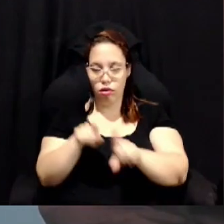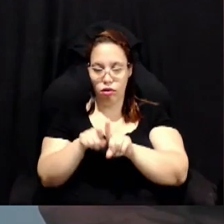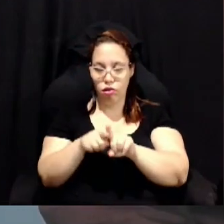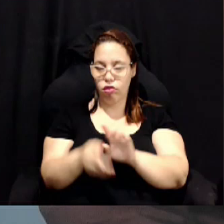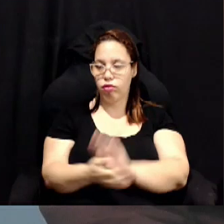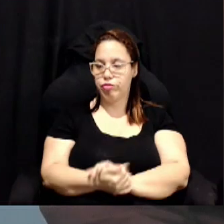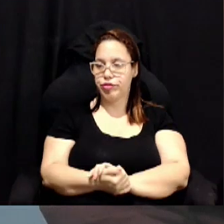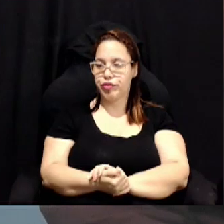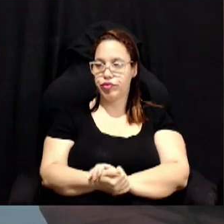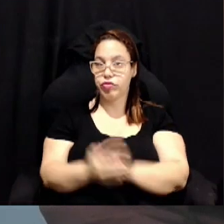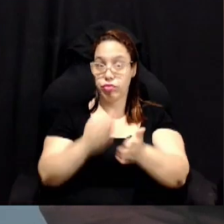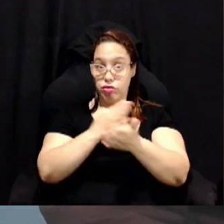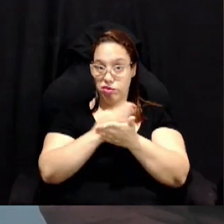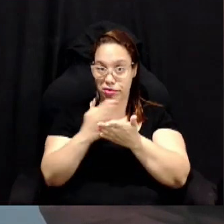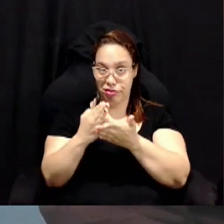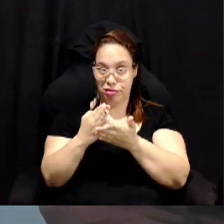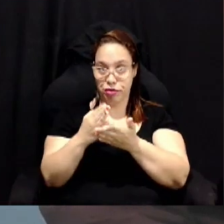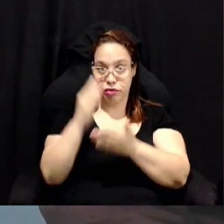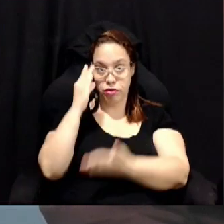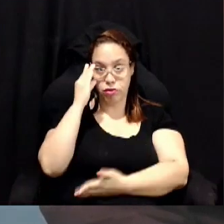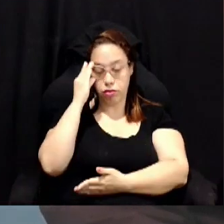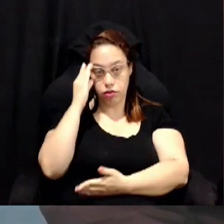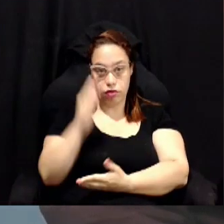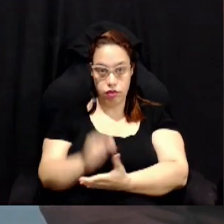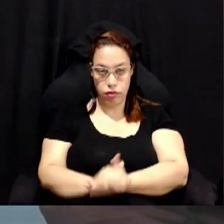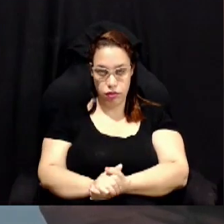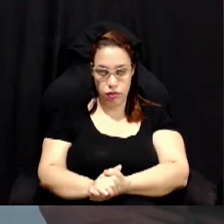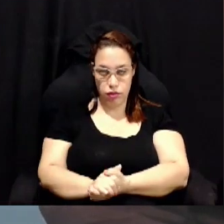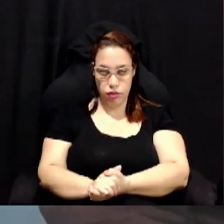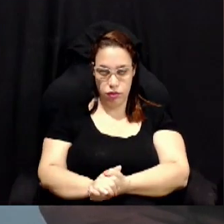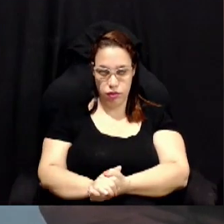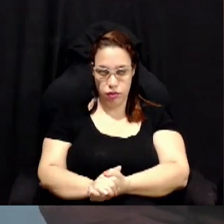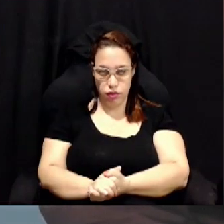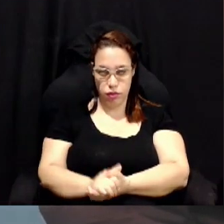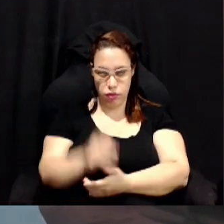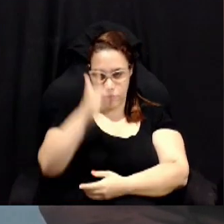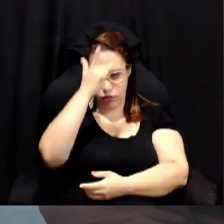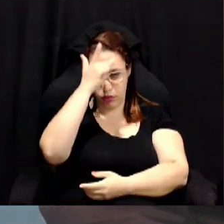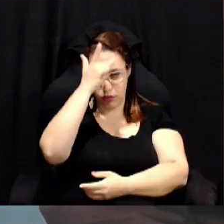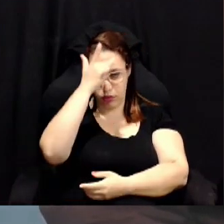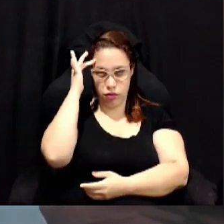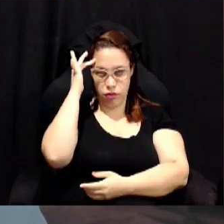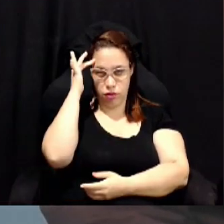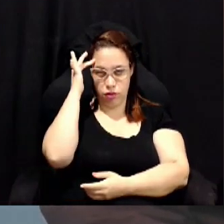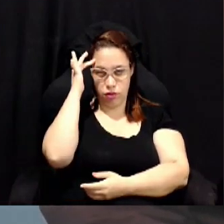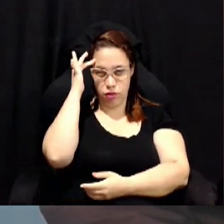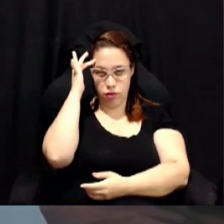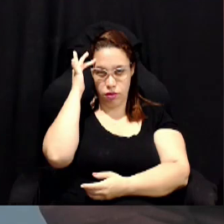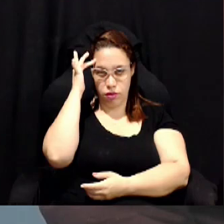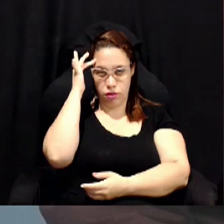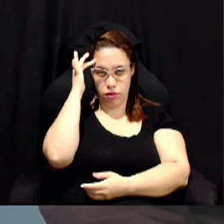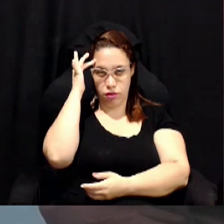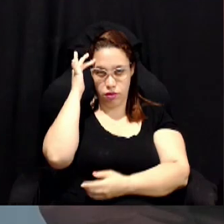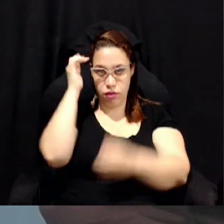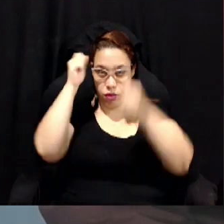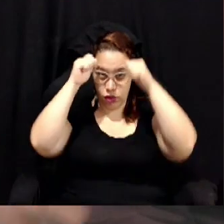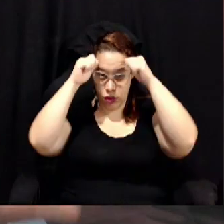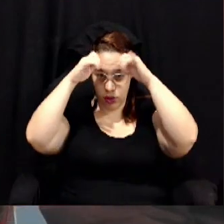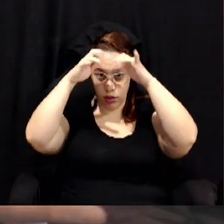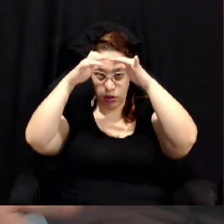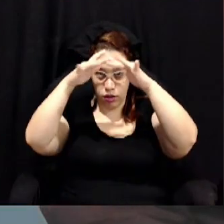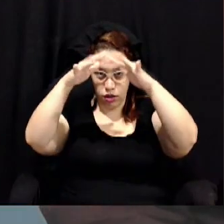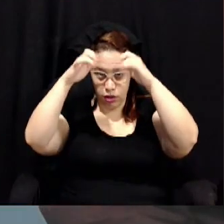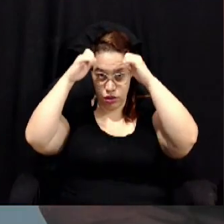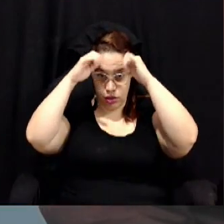começo a gente colocou em contemplar o pessoal que tem questão do aspecto autista, que as mães,